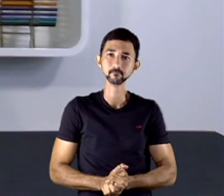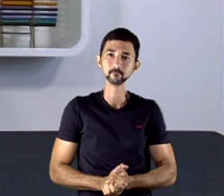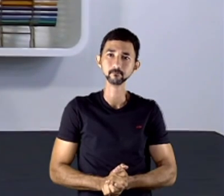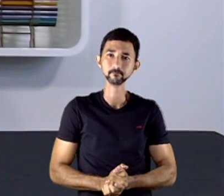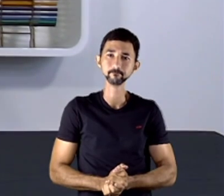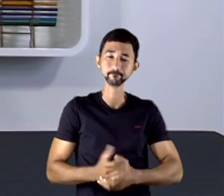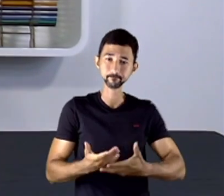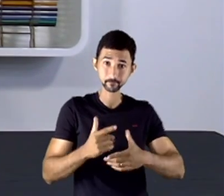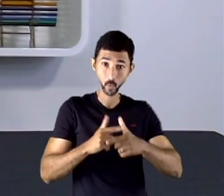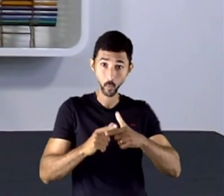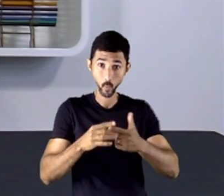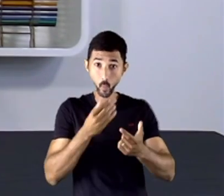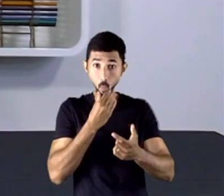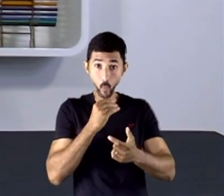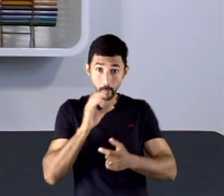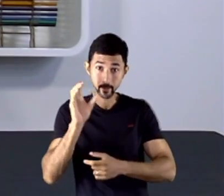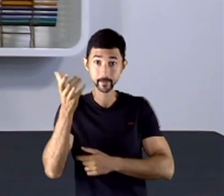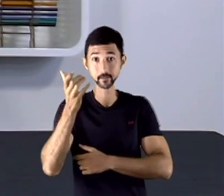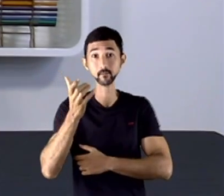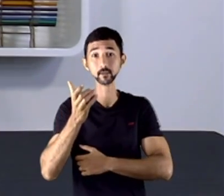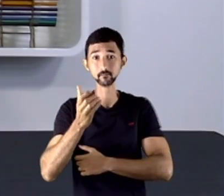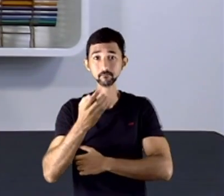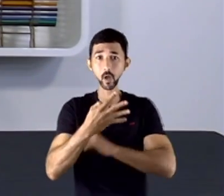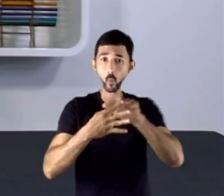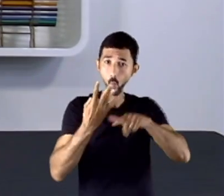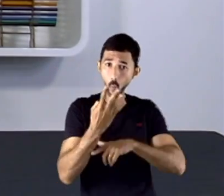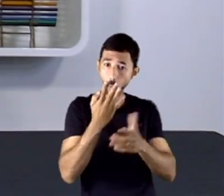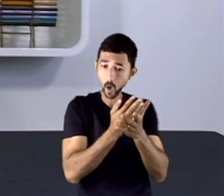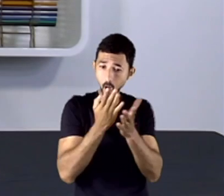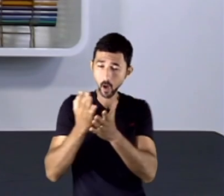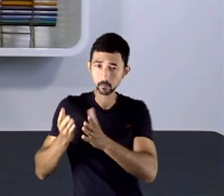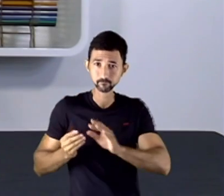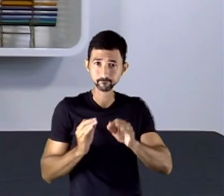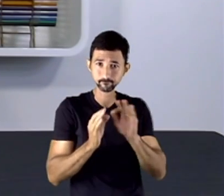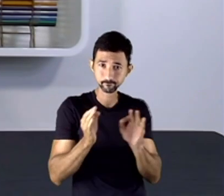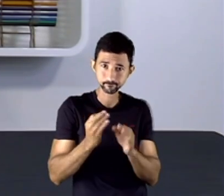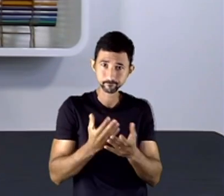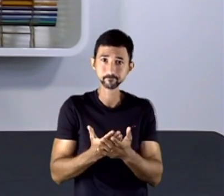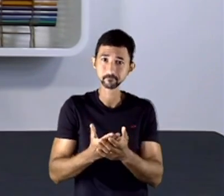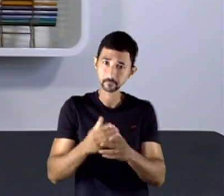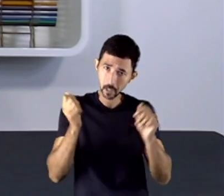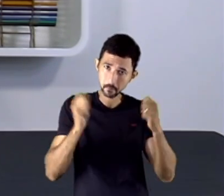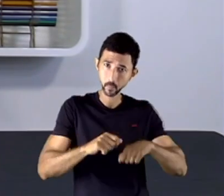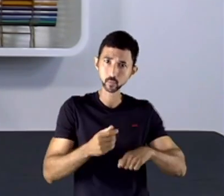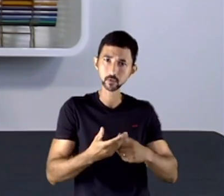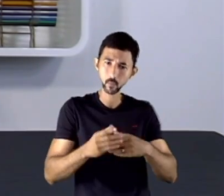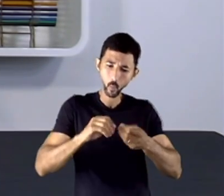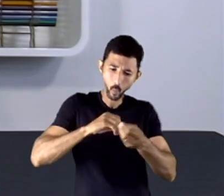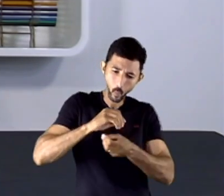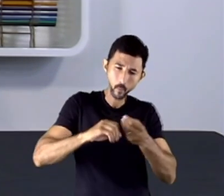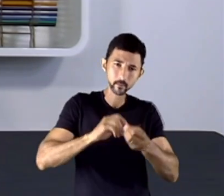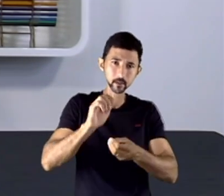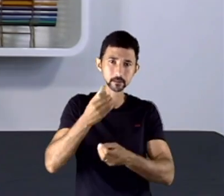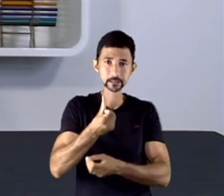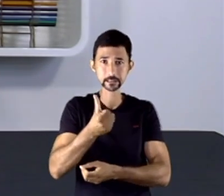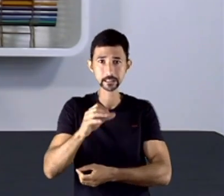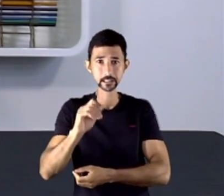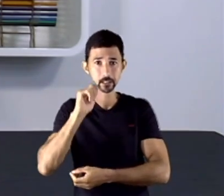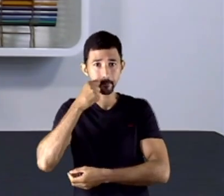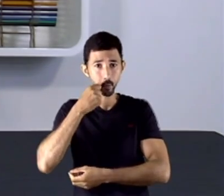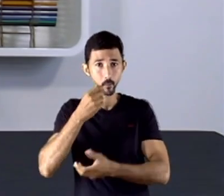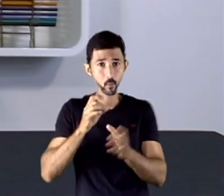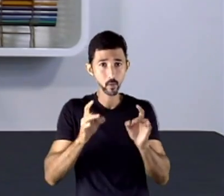Então, o problema do Francisco está resolvido. As 4 possibilidades vão ser possíveis de embalar os 60 bombons que ele